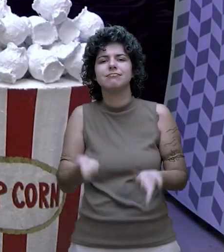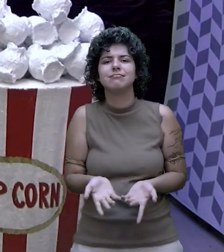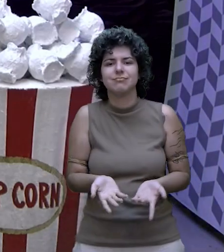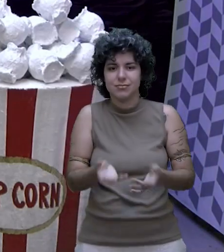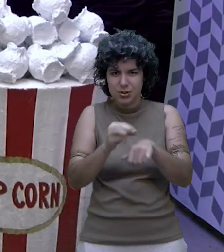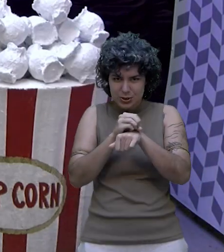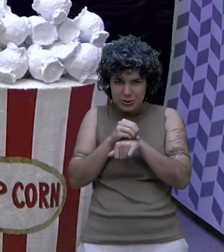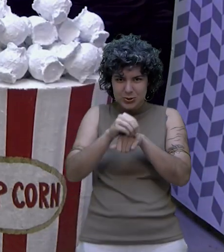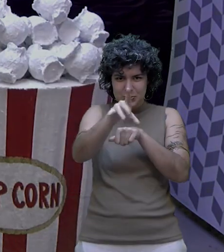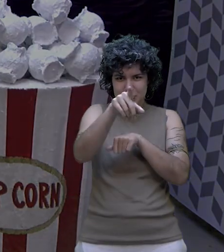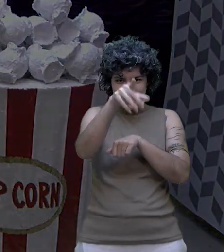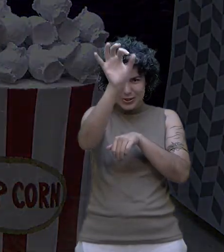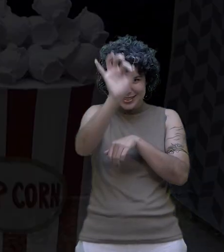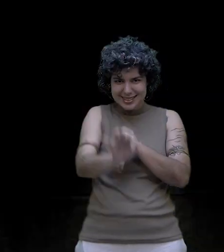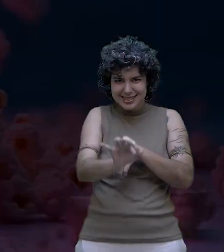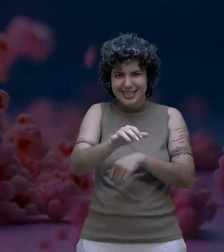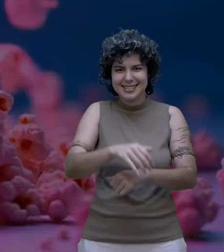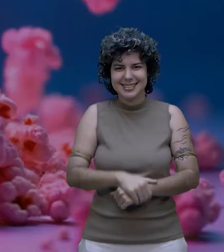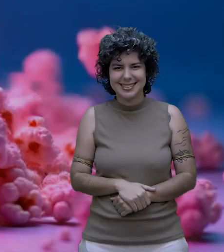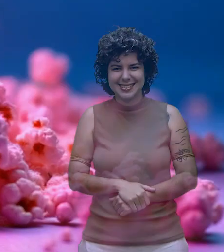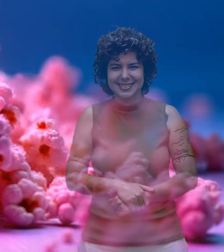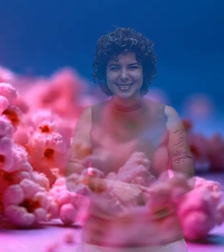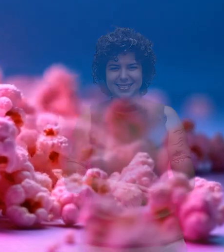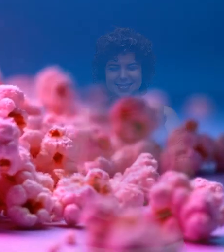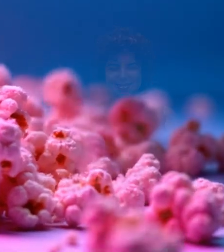de um jeito que você nunca viu.